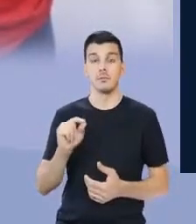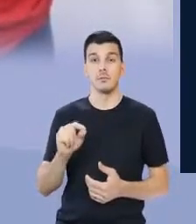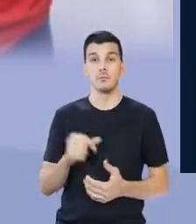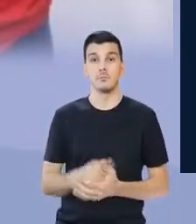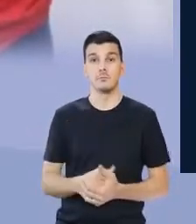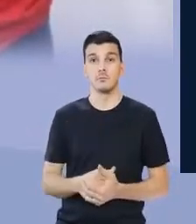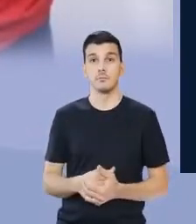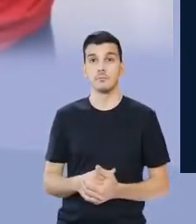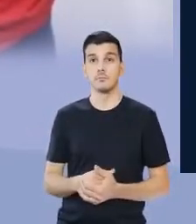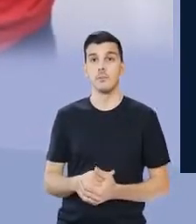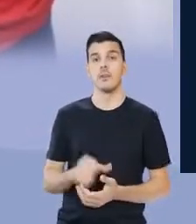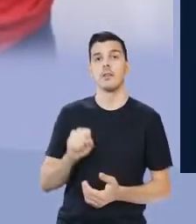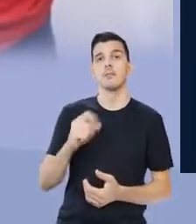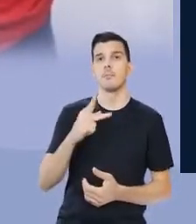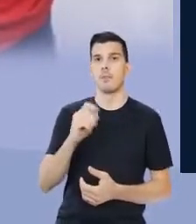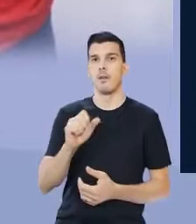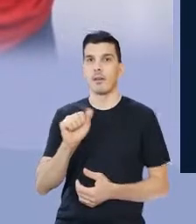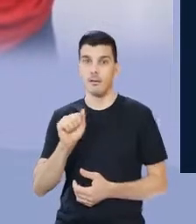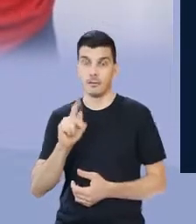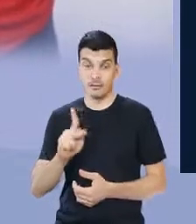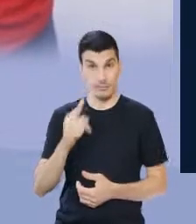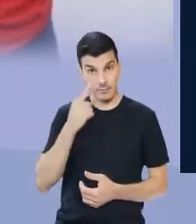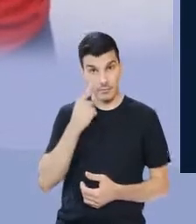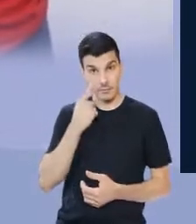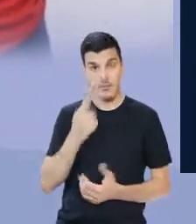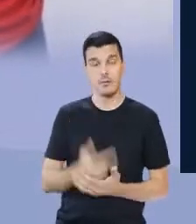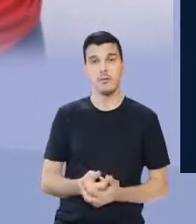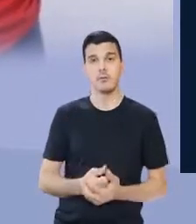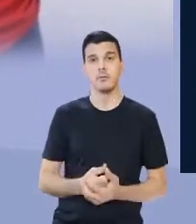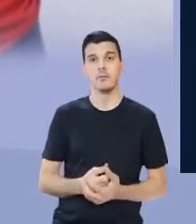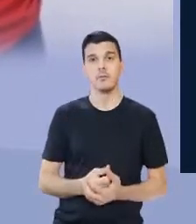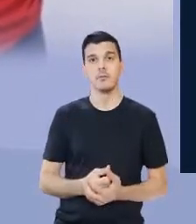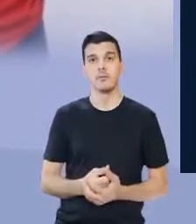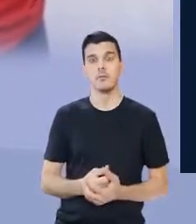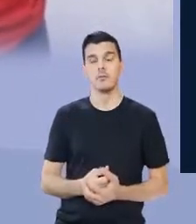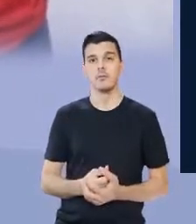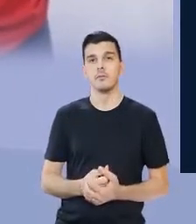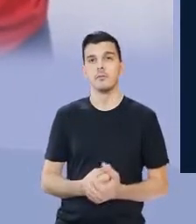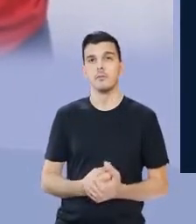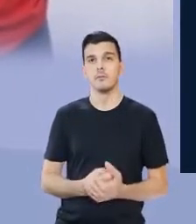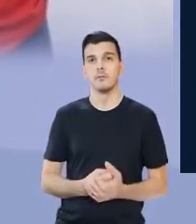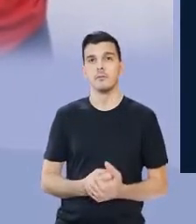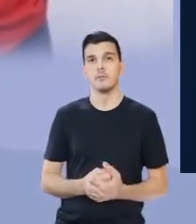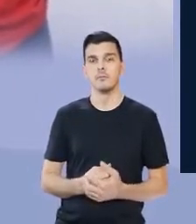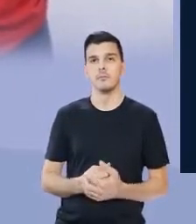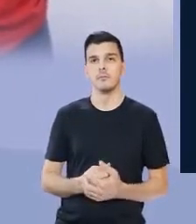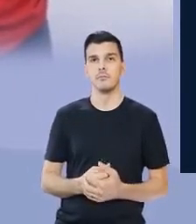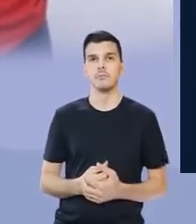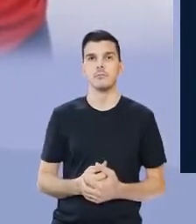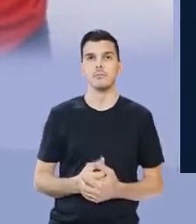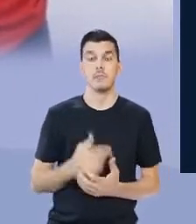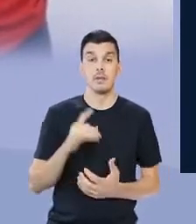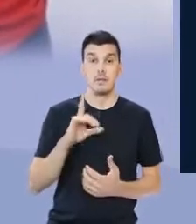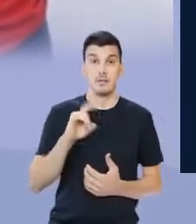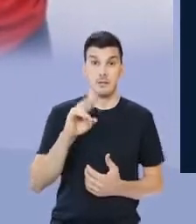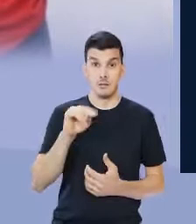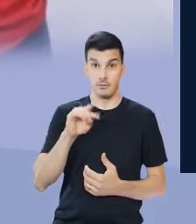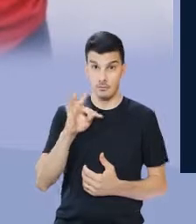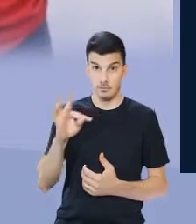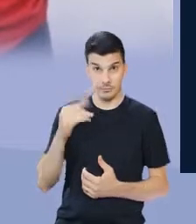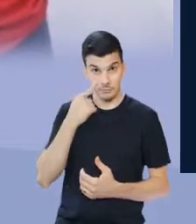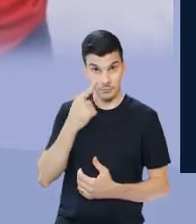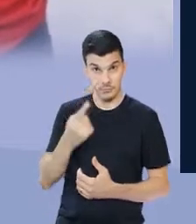afirmativa, nós temos o speak, que é um verbo irregular. Então, I spoke English yesterday. Para o negativo, didn't speak.